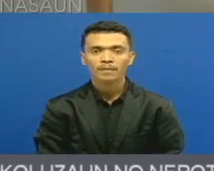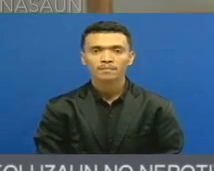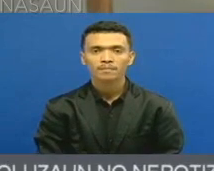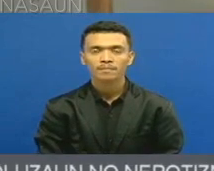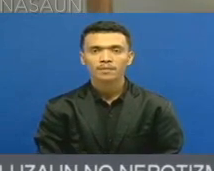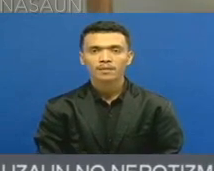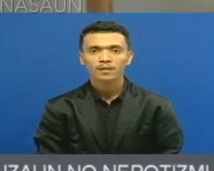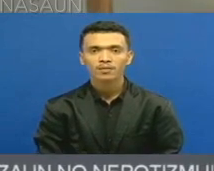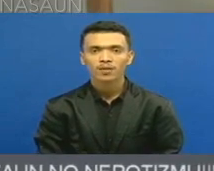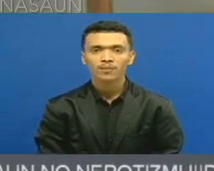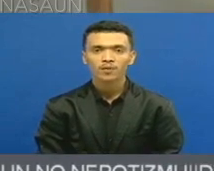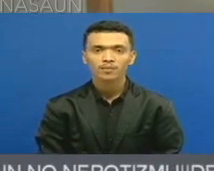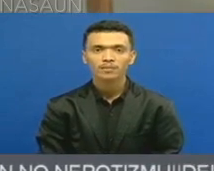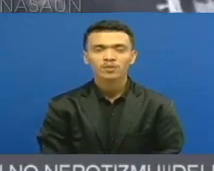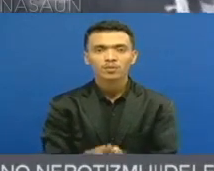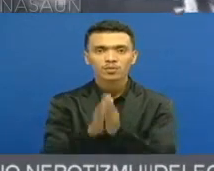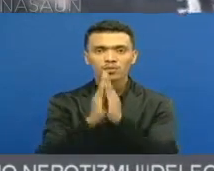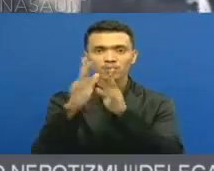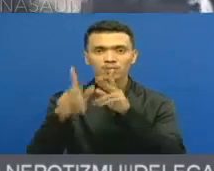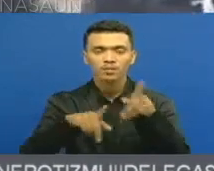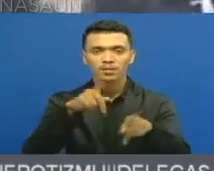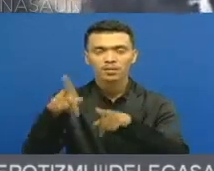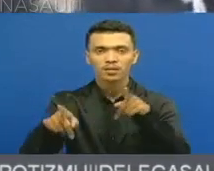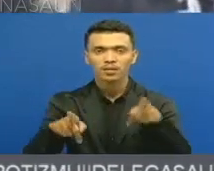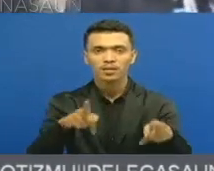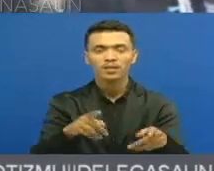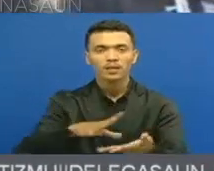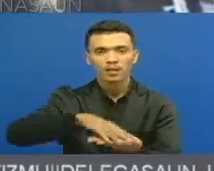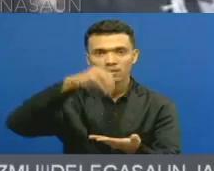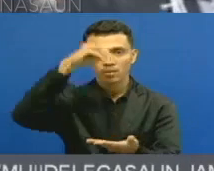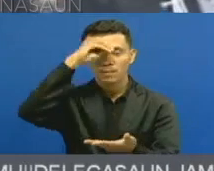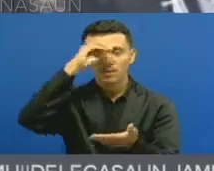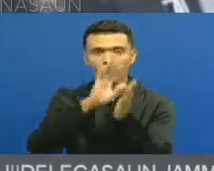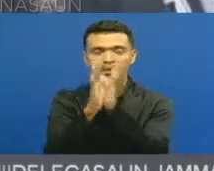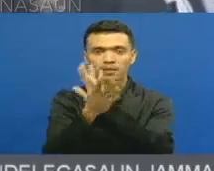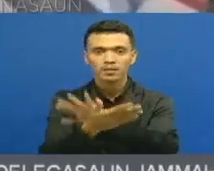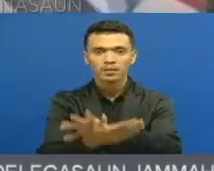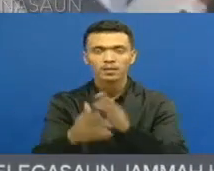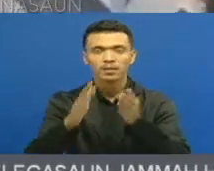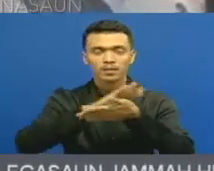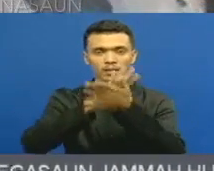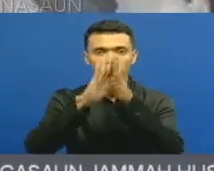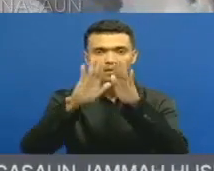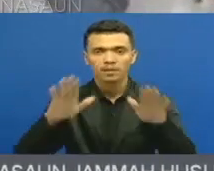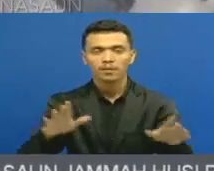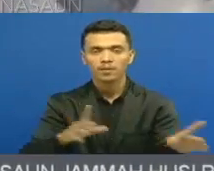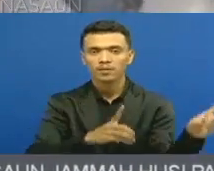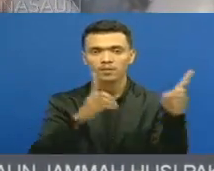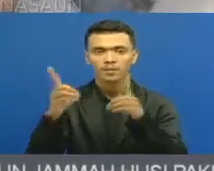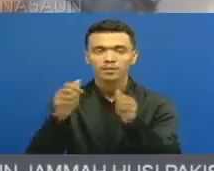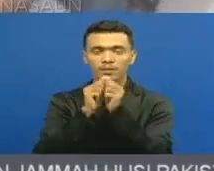SDB, Husu Sarani Kirikoli, Sukumanetu, atu apreende sai instrumento da Amenian, hori cria paz